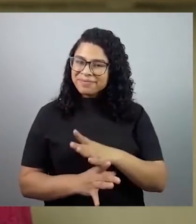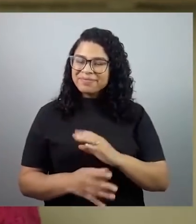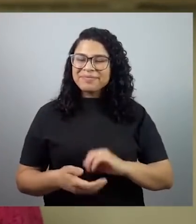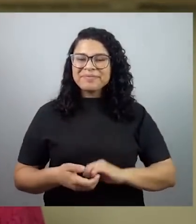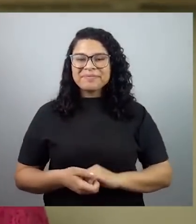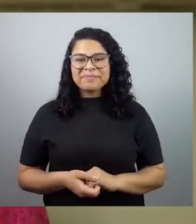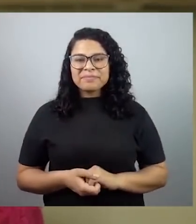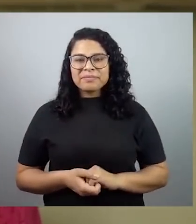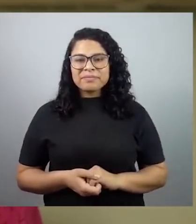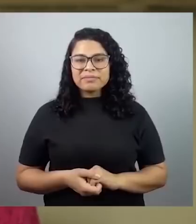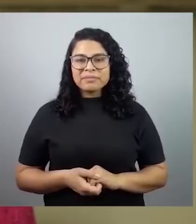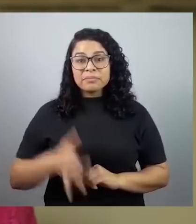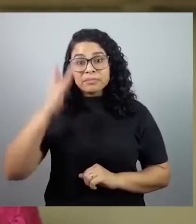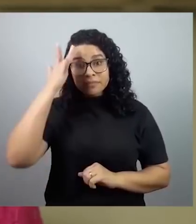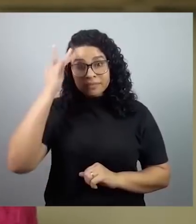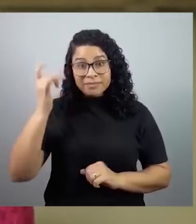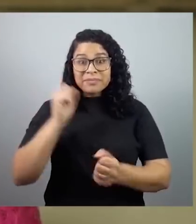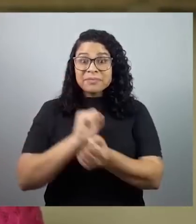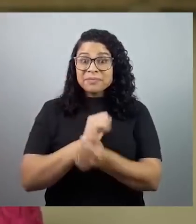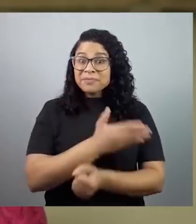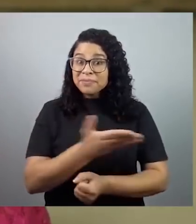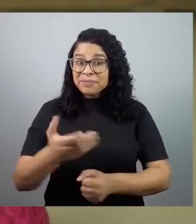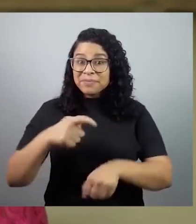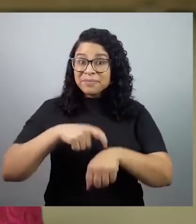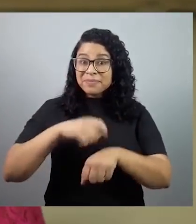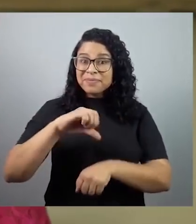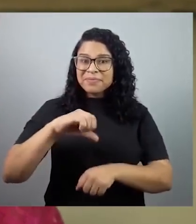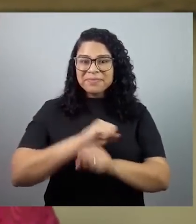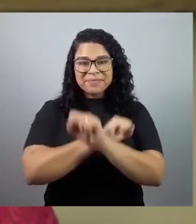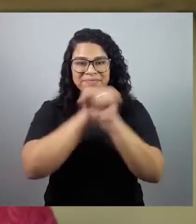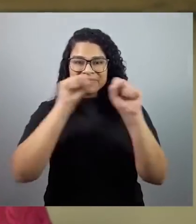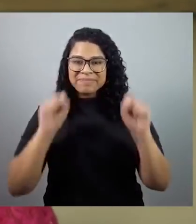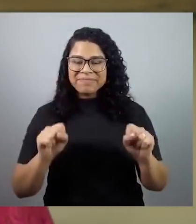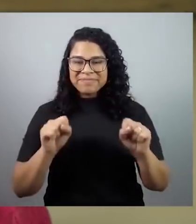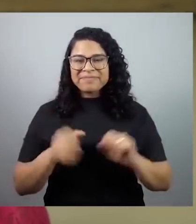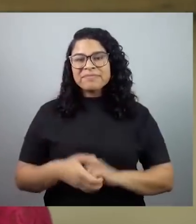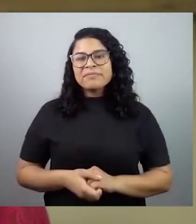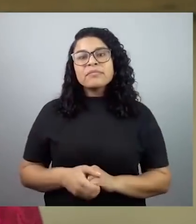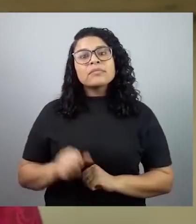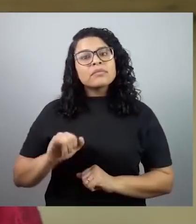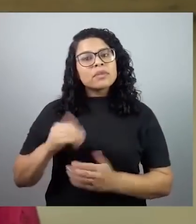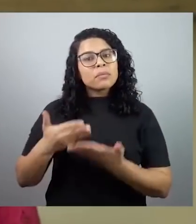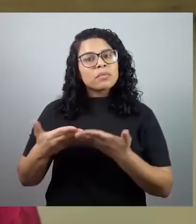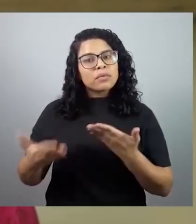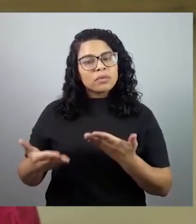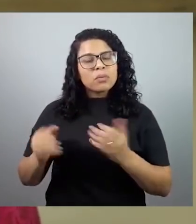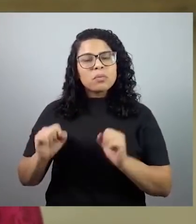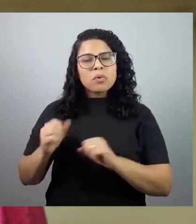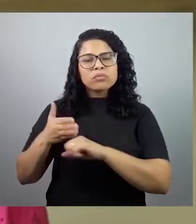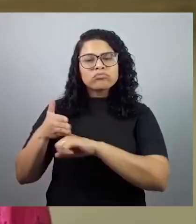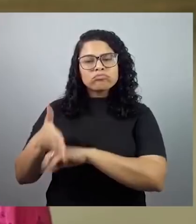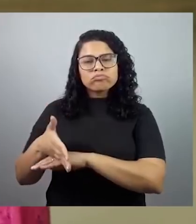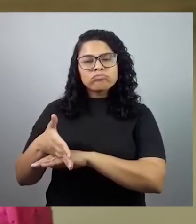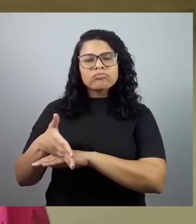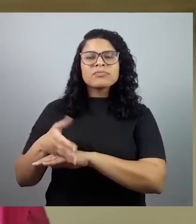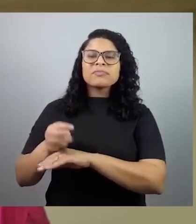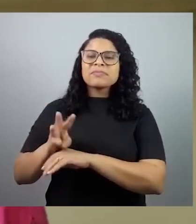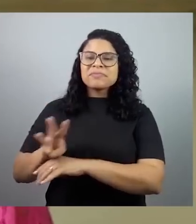programa Saberes em Casa. Amanhã eu espero vocês às 9 da manhã. E se você perdeu alguma